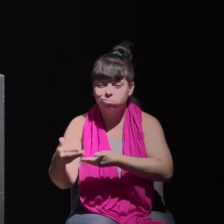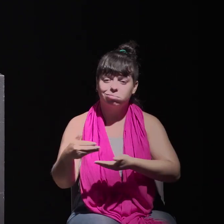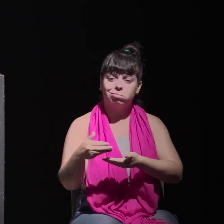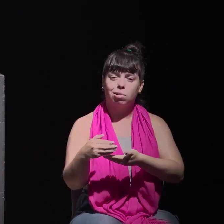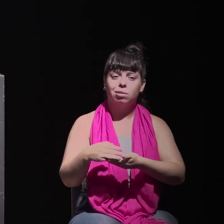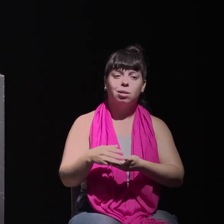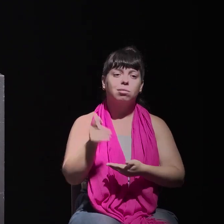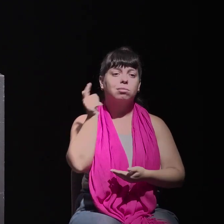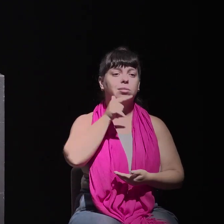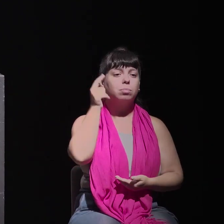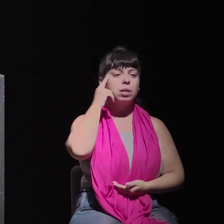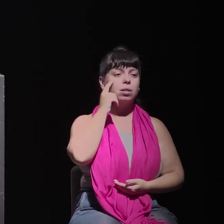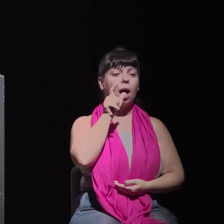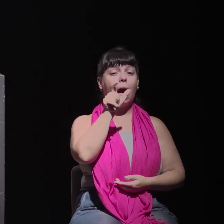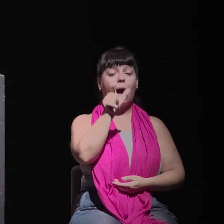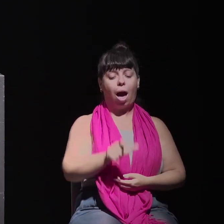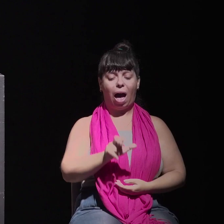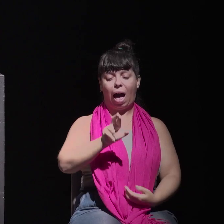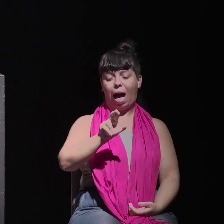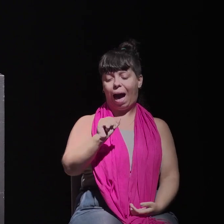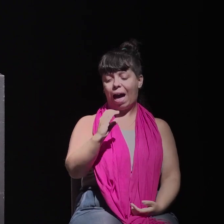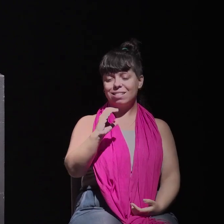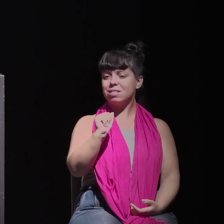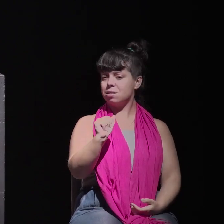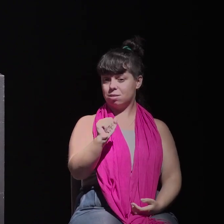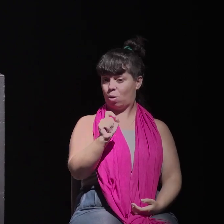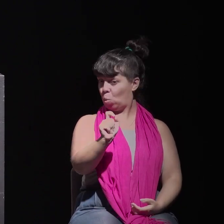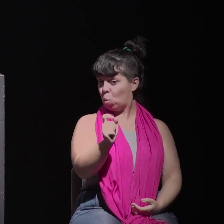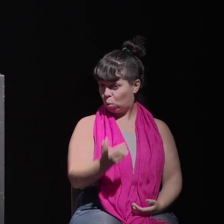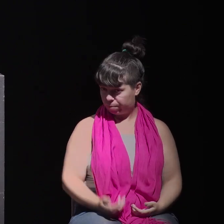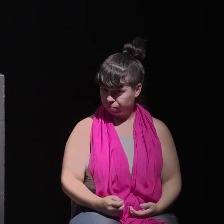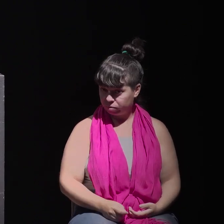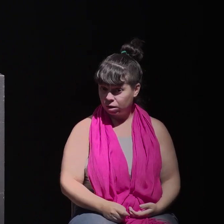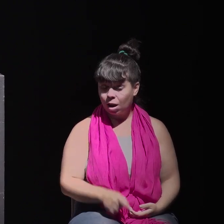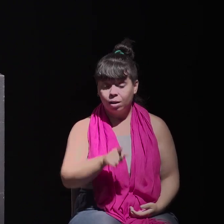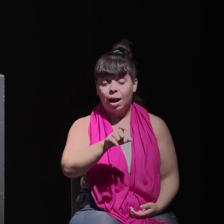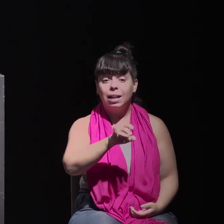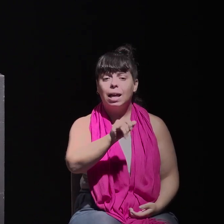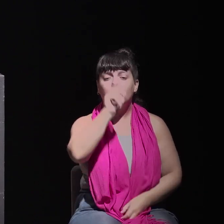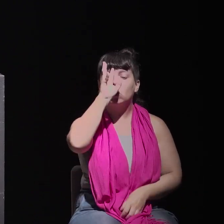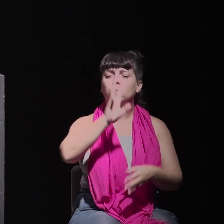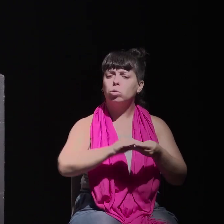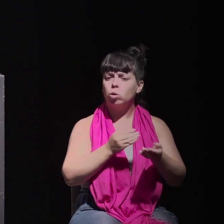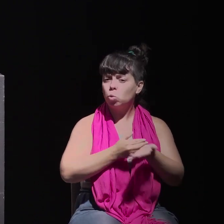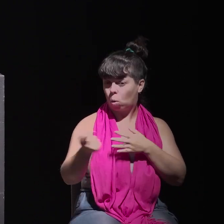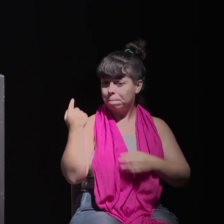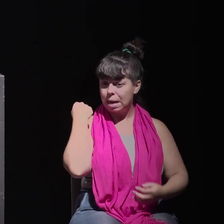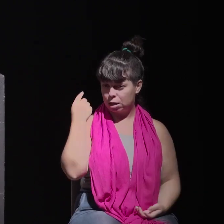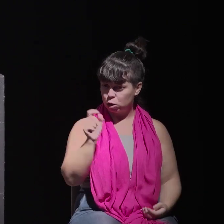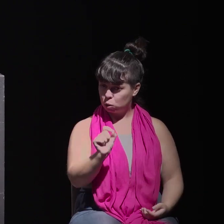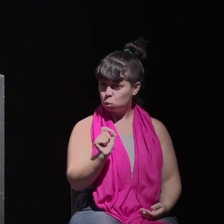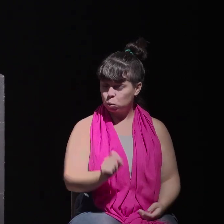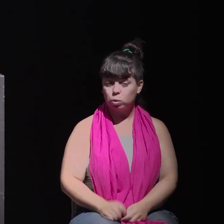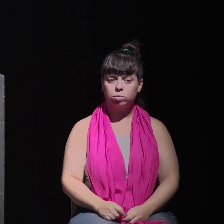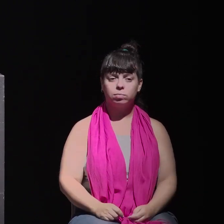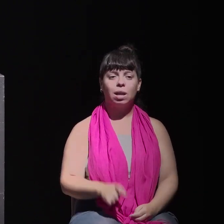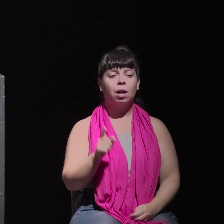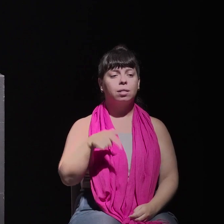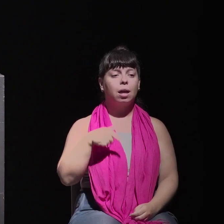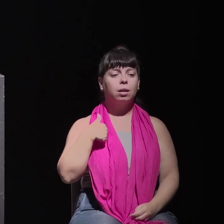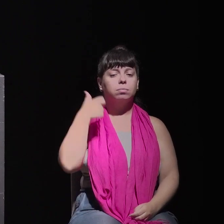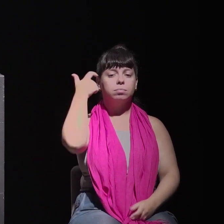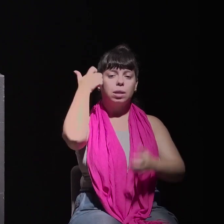essa categoria que a gente chama de raça. Quais foram as conclusões que ela chegou naquele primeiro momento? Que há uma dinâmica